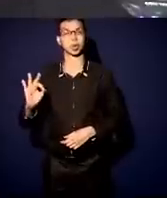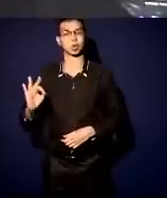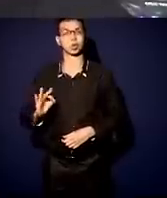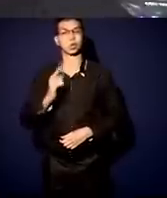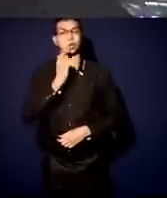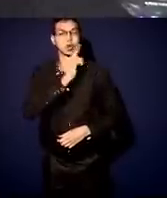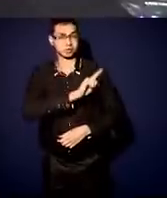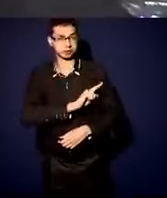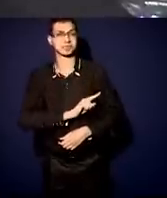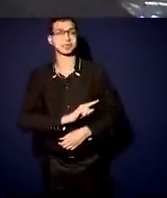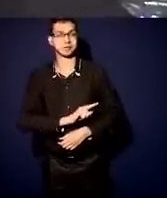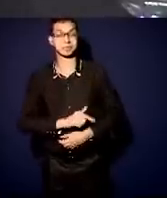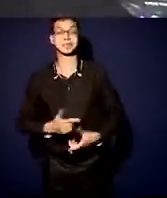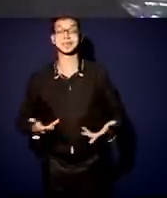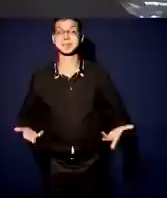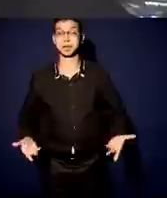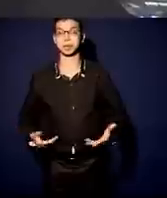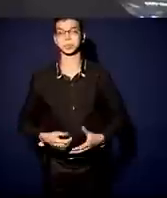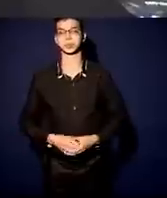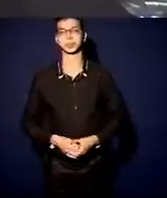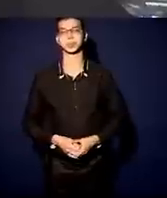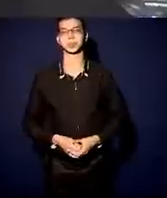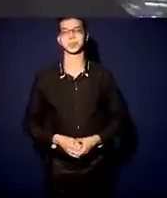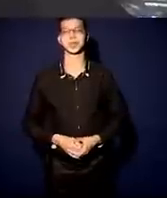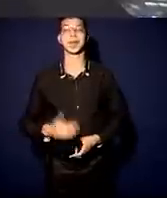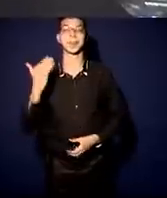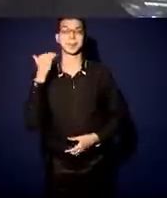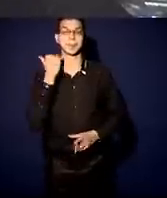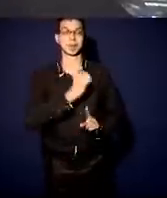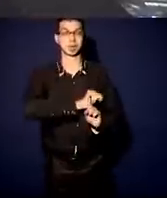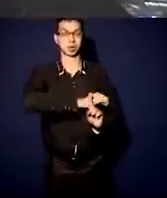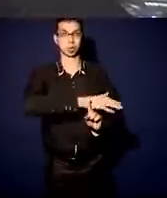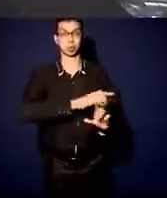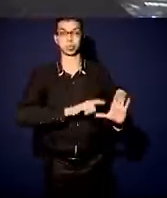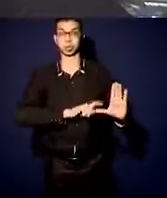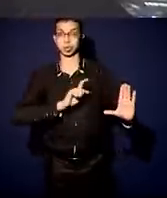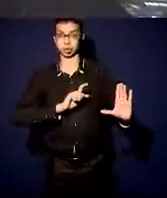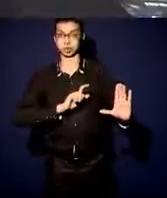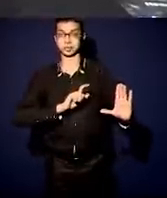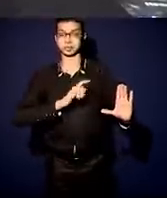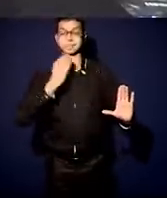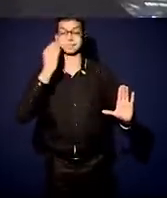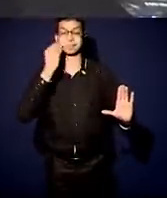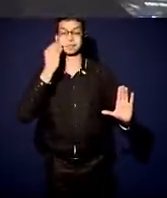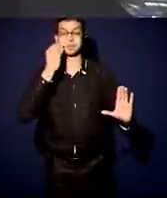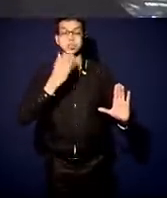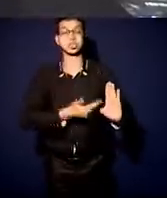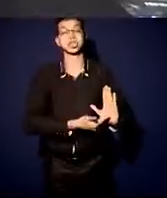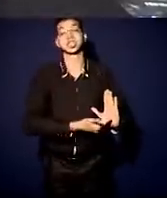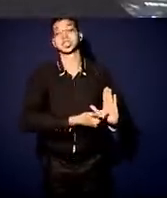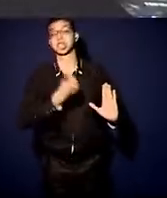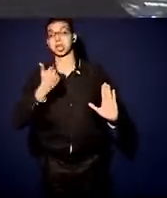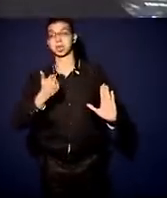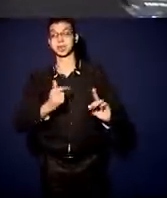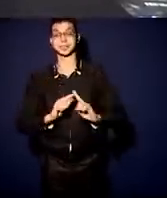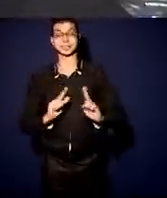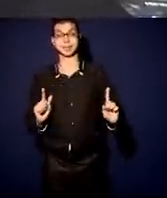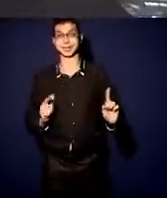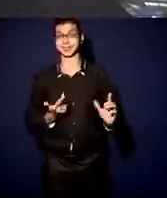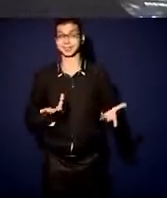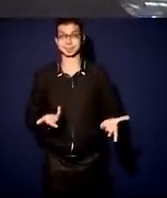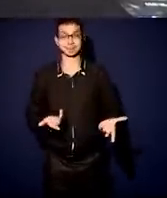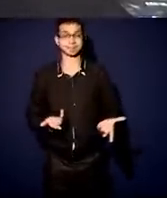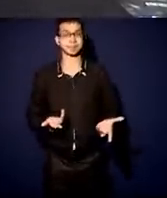acaba desfazendo autonomia do Banco Central pela porta dos fundos não é isso é então de novo